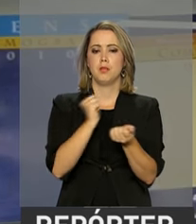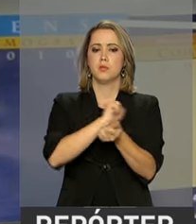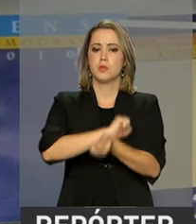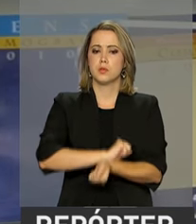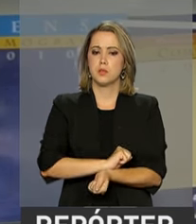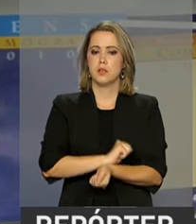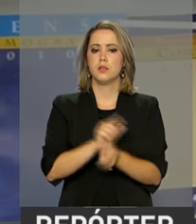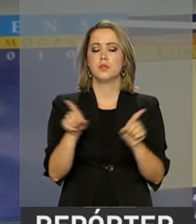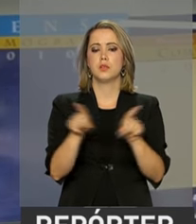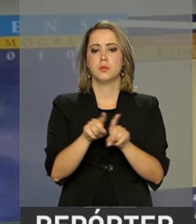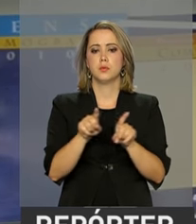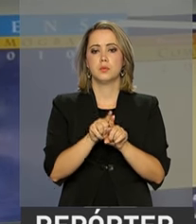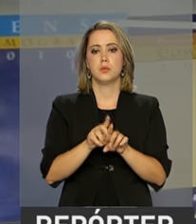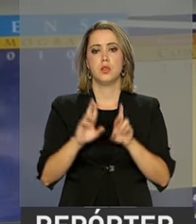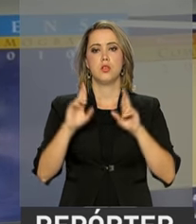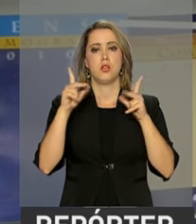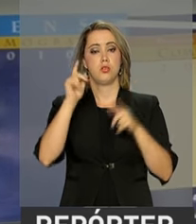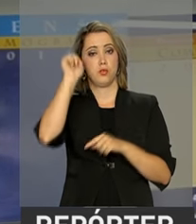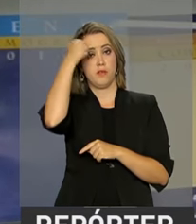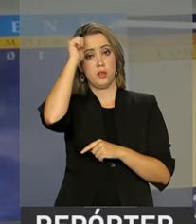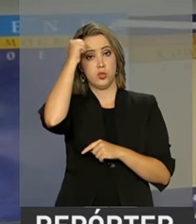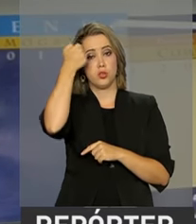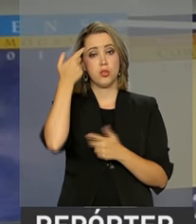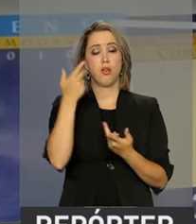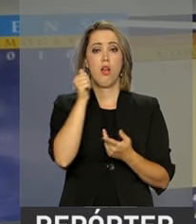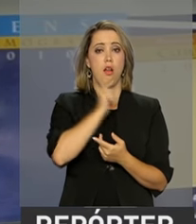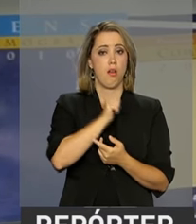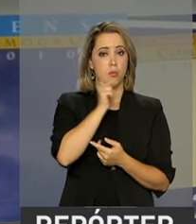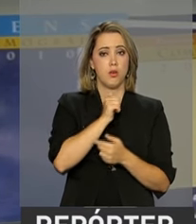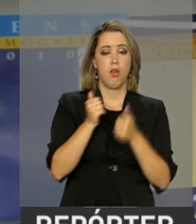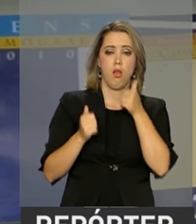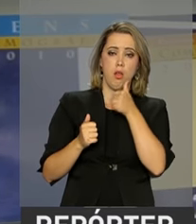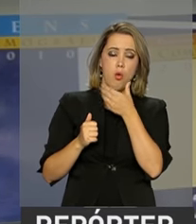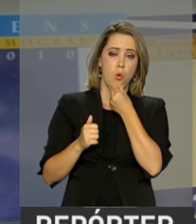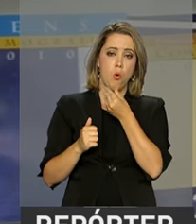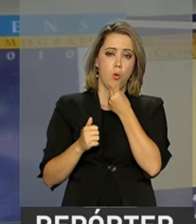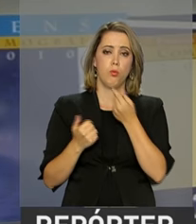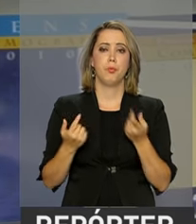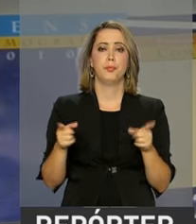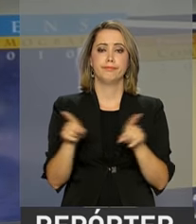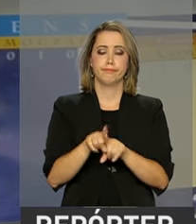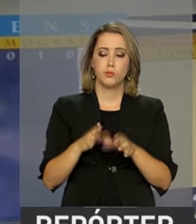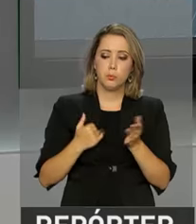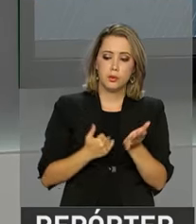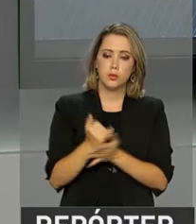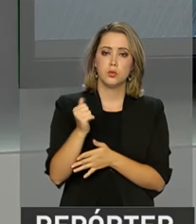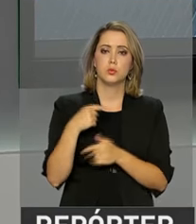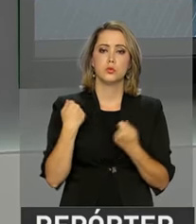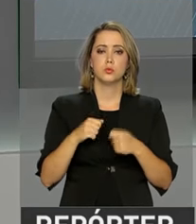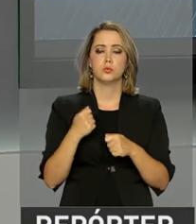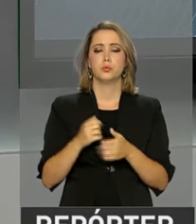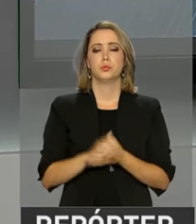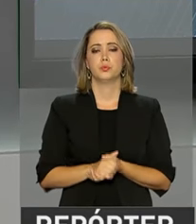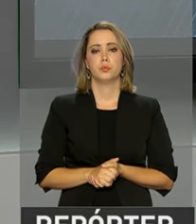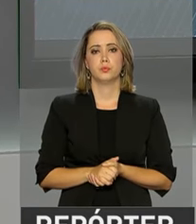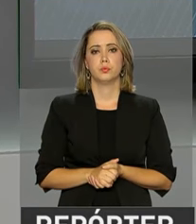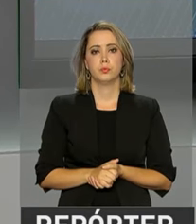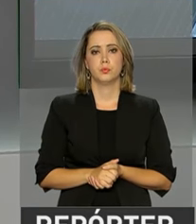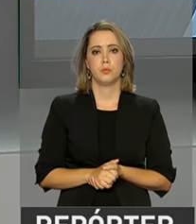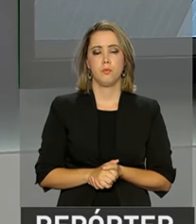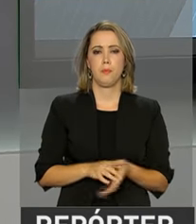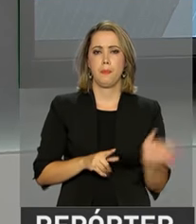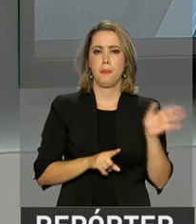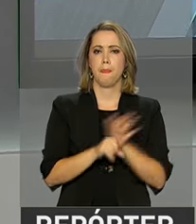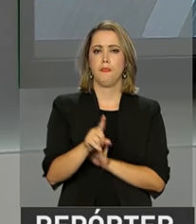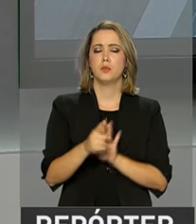também, a desigualdade de gênero e raça diminuíram bastante, mas existem também as desigualdades territoriais. A pesquisa do